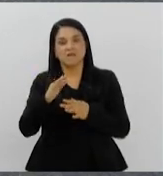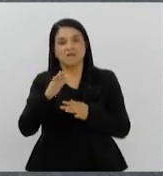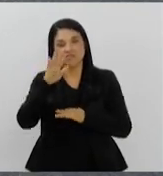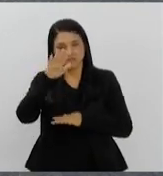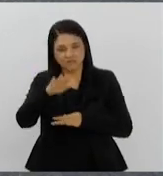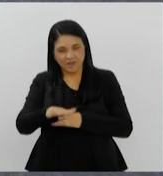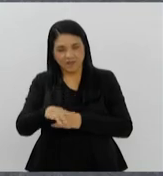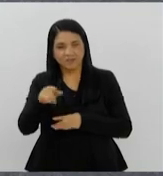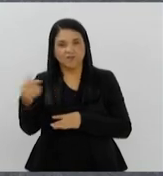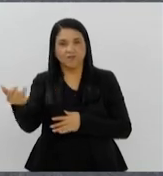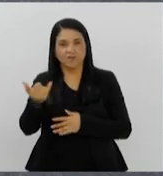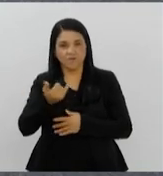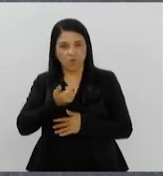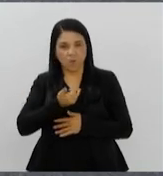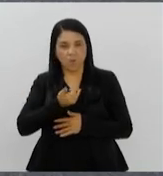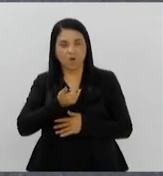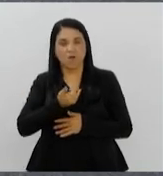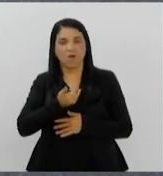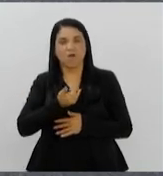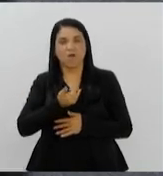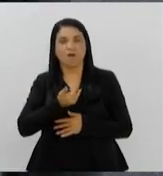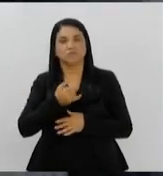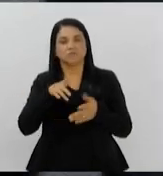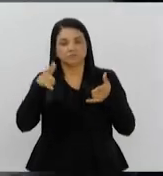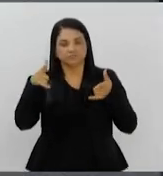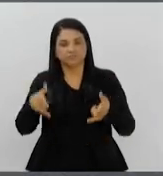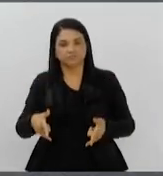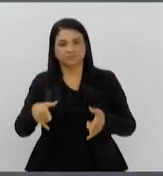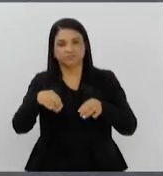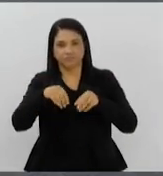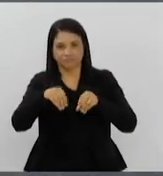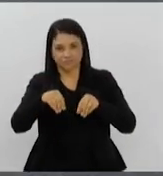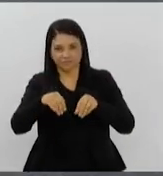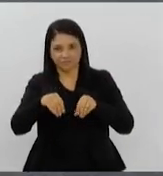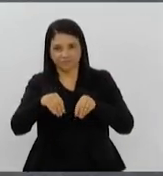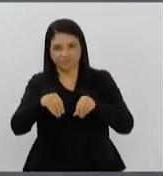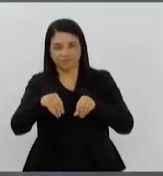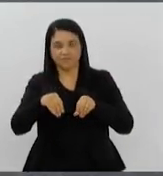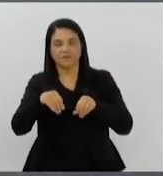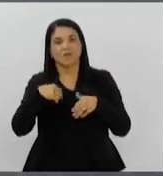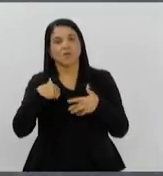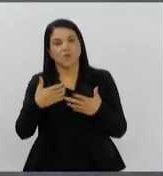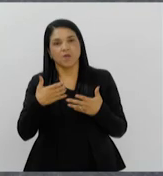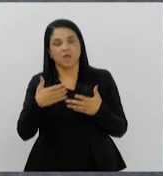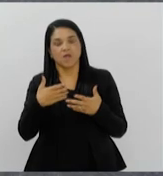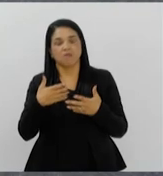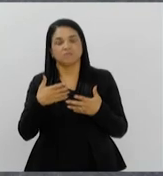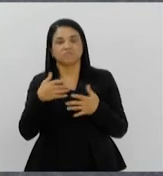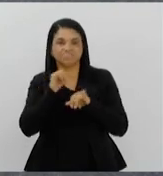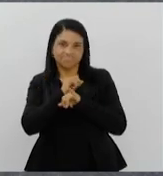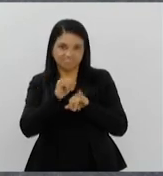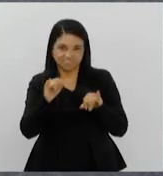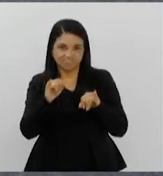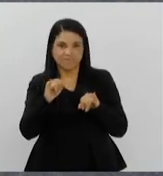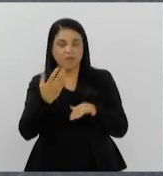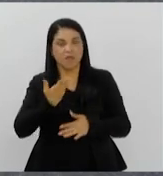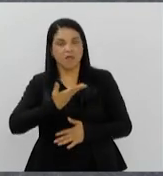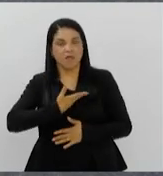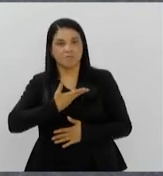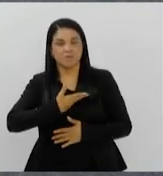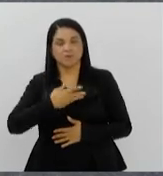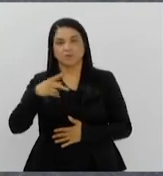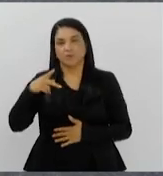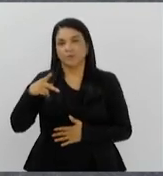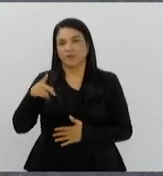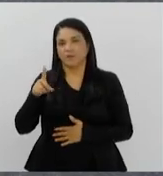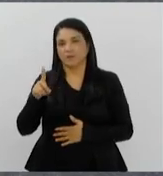sobre as questões relativas ao sepultamento. Então, quero me permitir, presidente, como companheira dele do PDT,